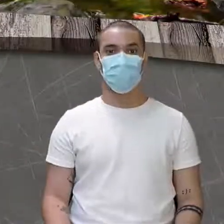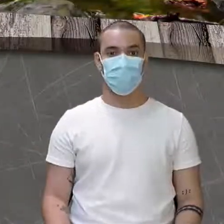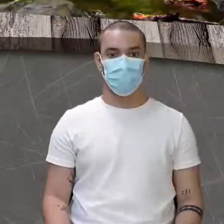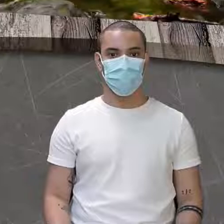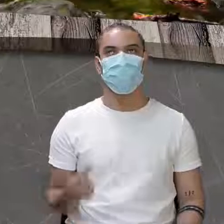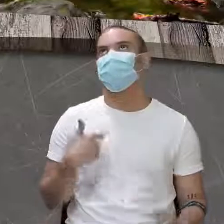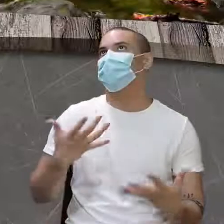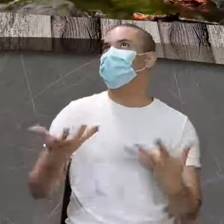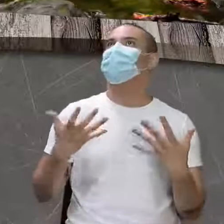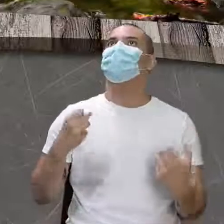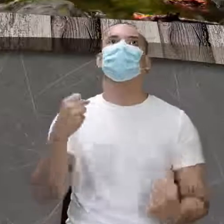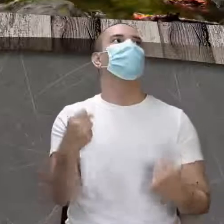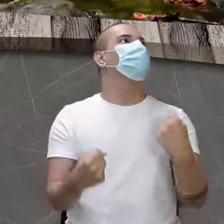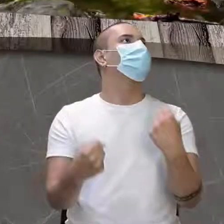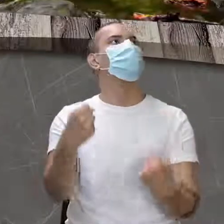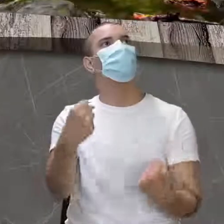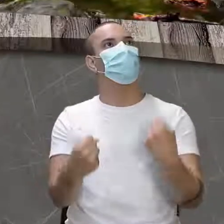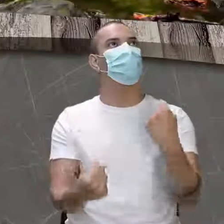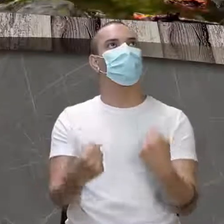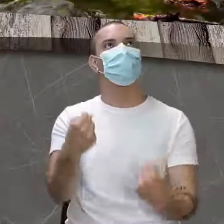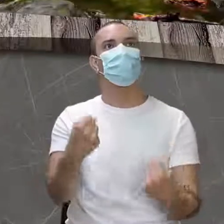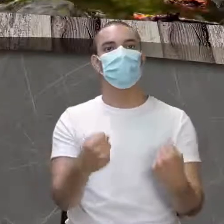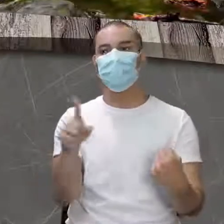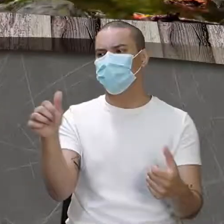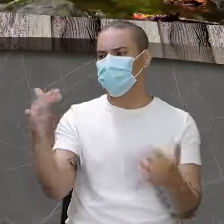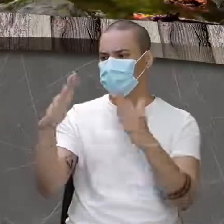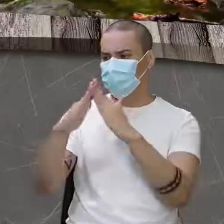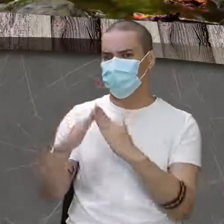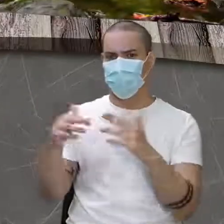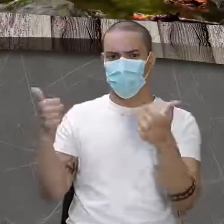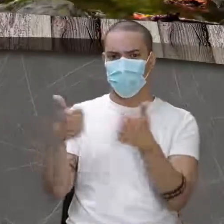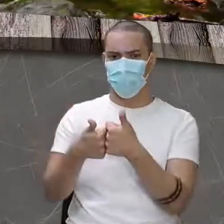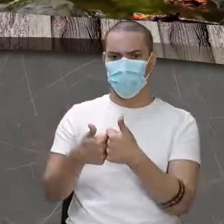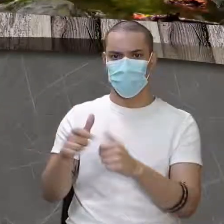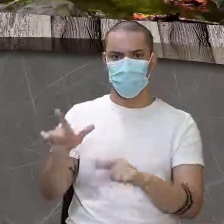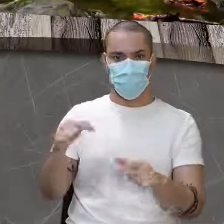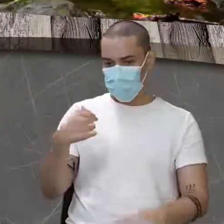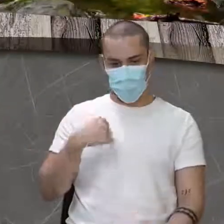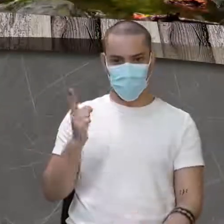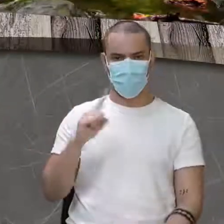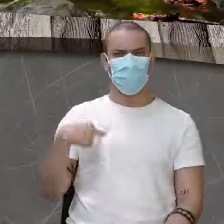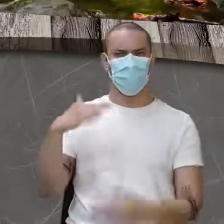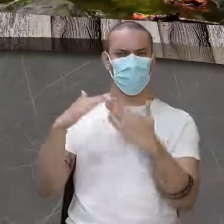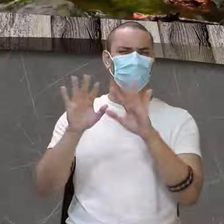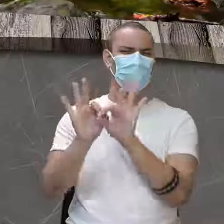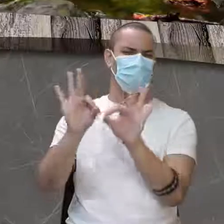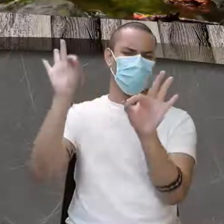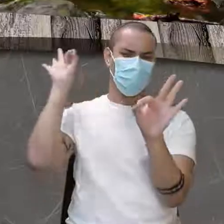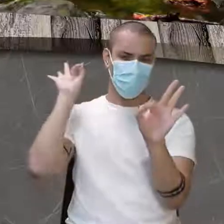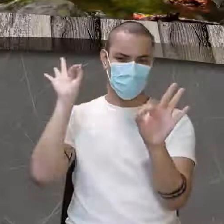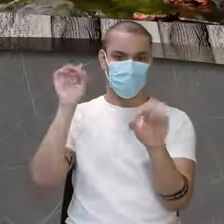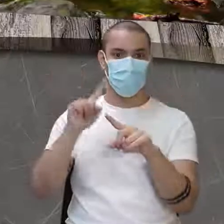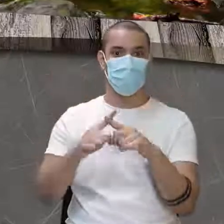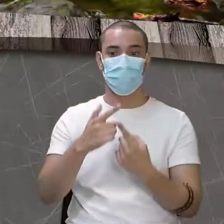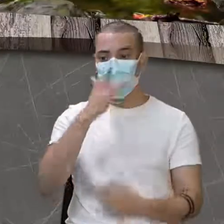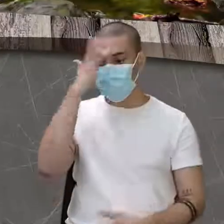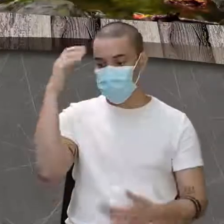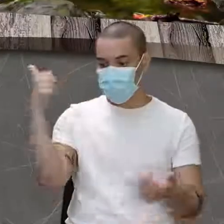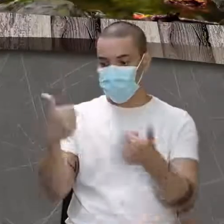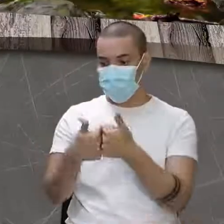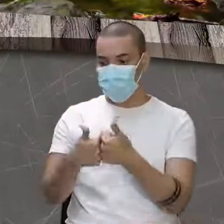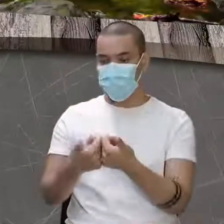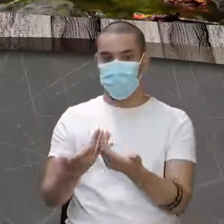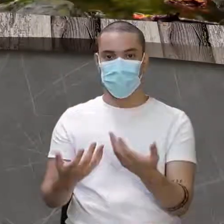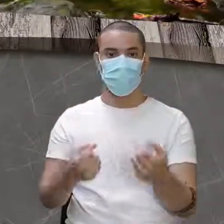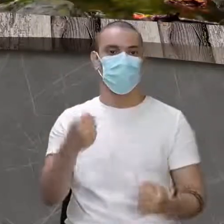Eu só quero andar de carro. Eu moro bem pertinho do trabalho. Eu não, tá? Porque eu moro longe. Mas tem gente que mora bem